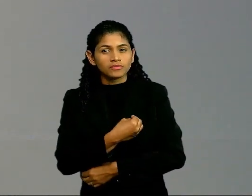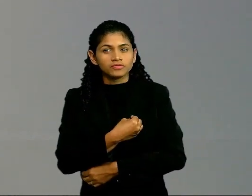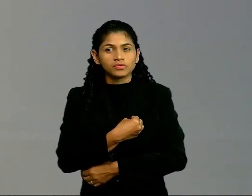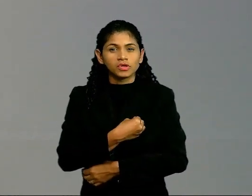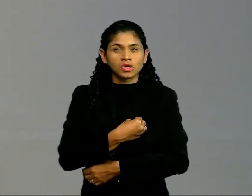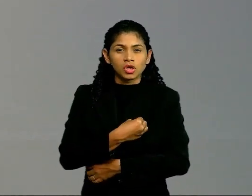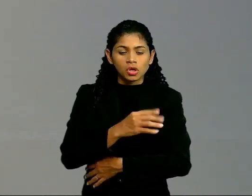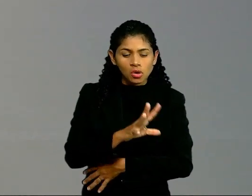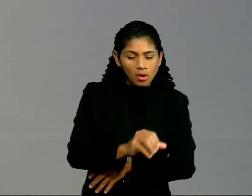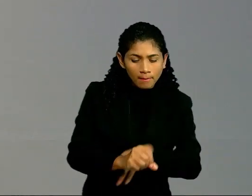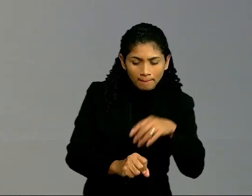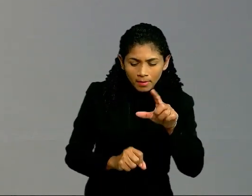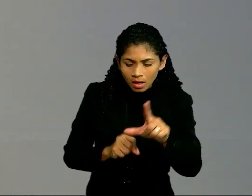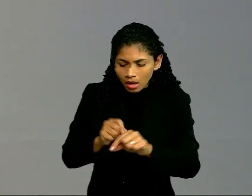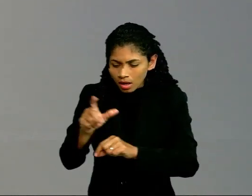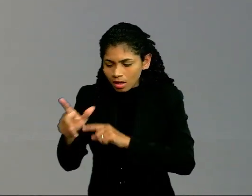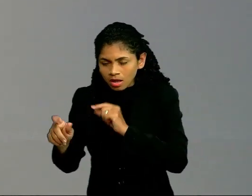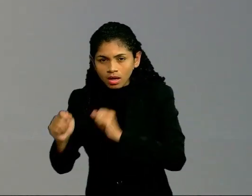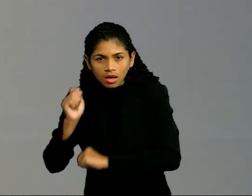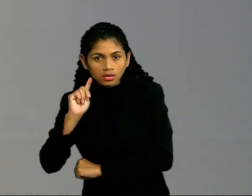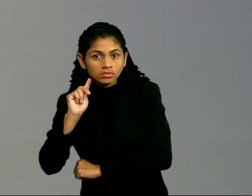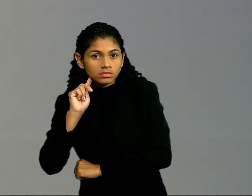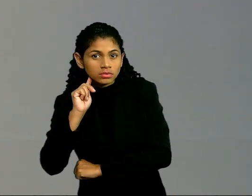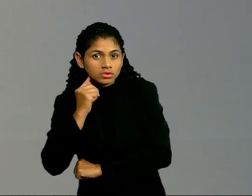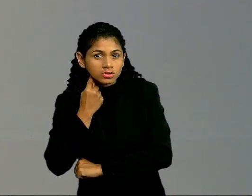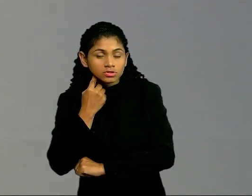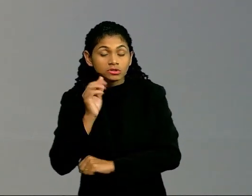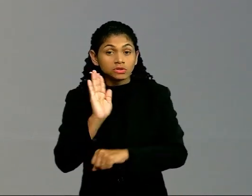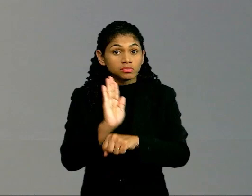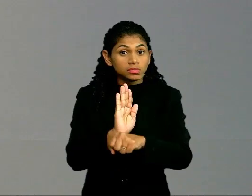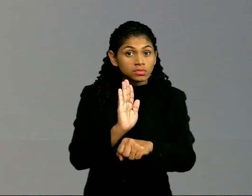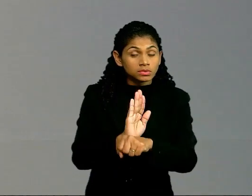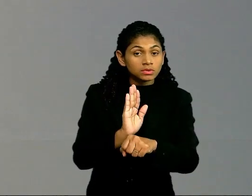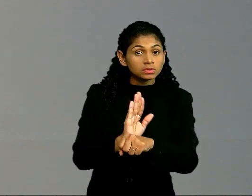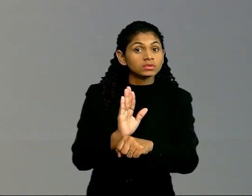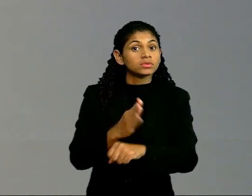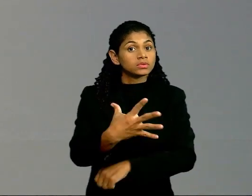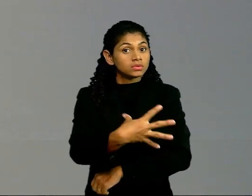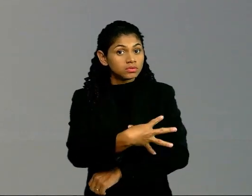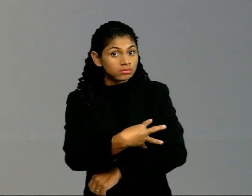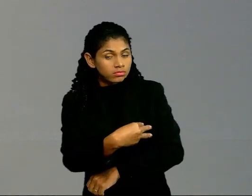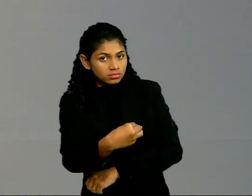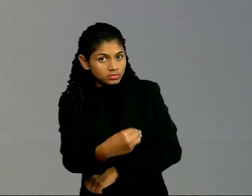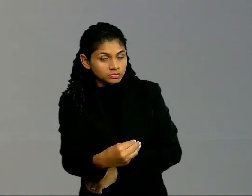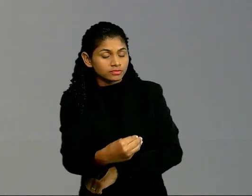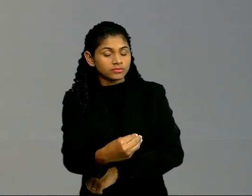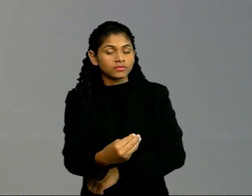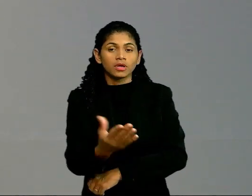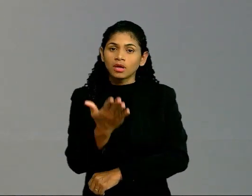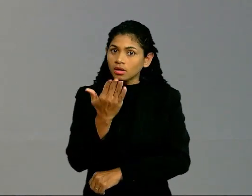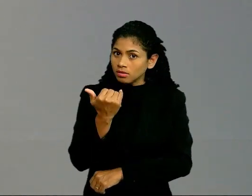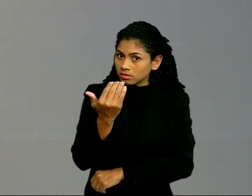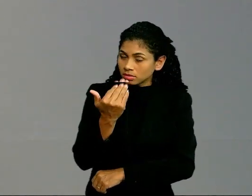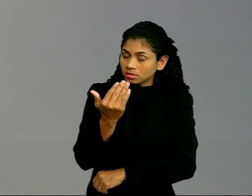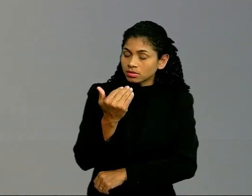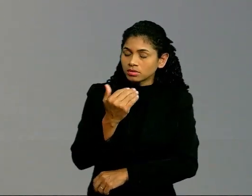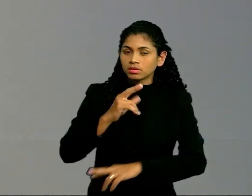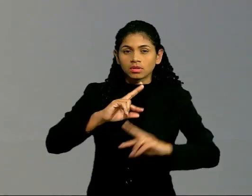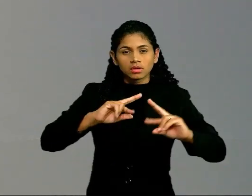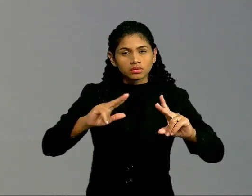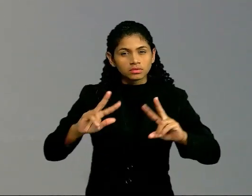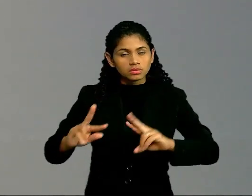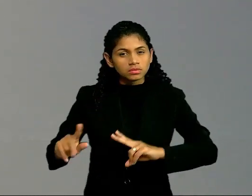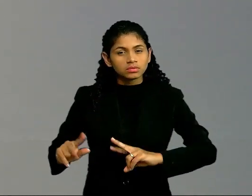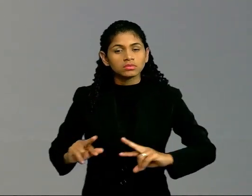a família, para manter os filhos, como é a relação dela com a sociedade, em meio às adversidades,